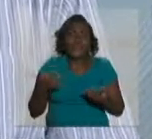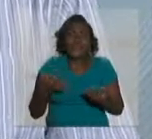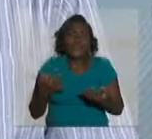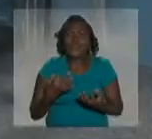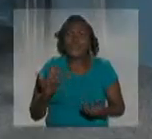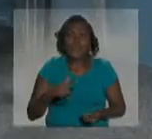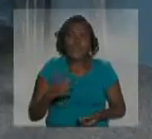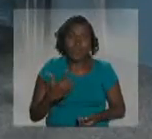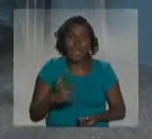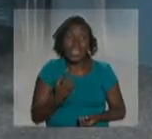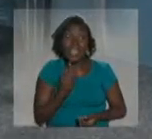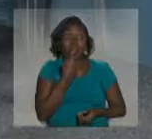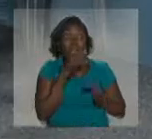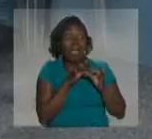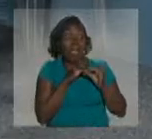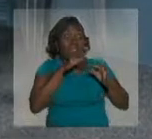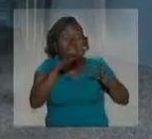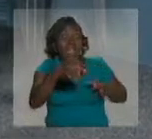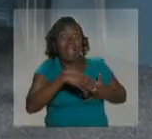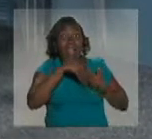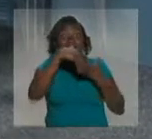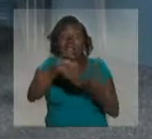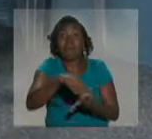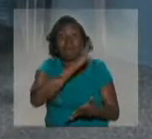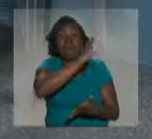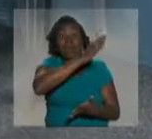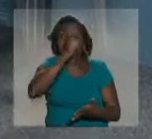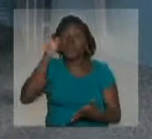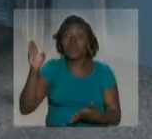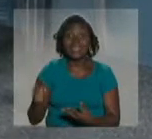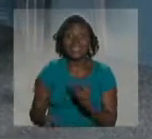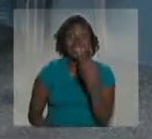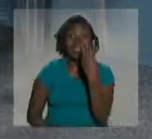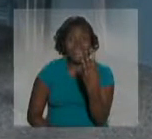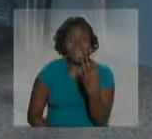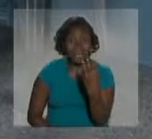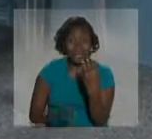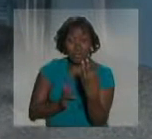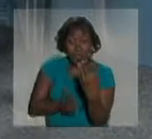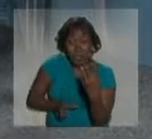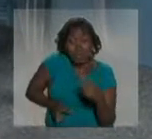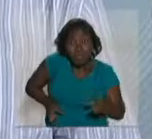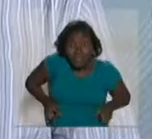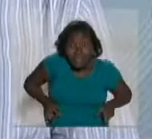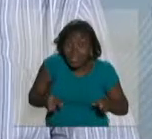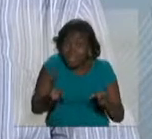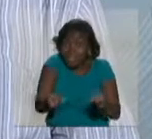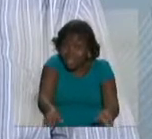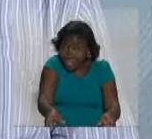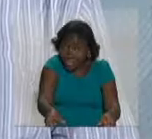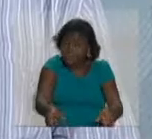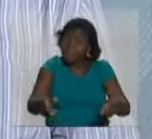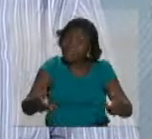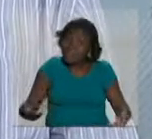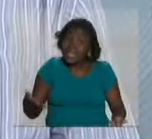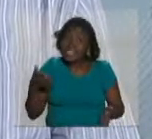Porque é uma linha só que leva a todos os lugares. 3 linhas correndo no mesmo trilho. Então isso é